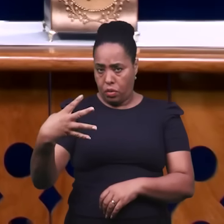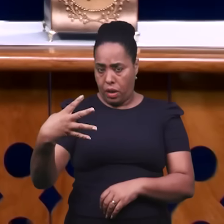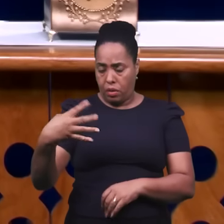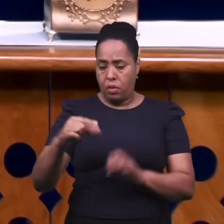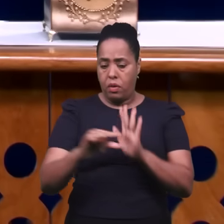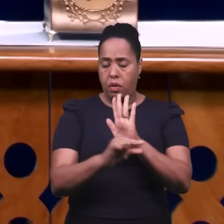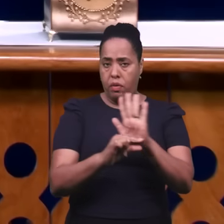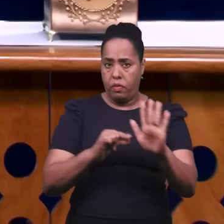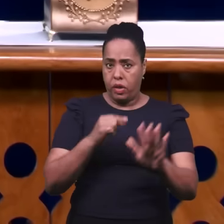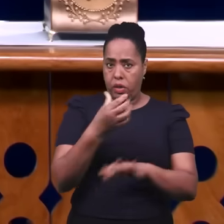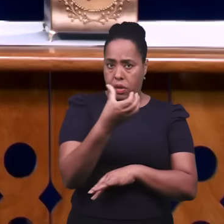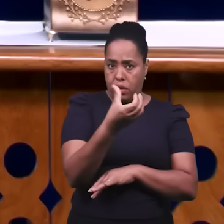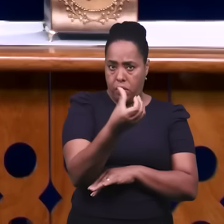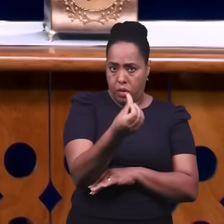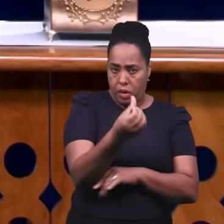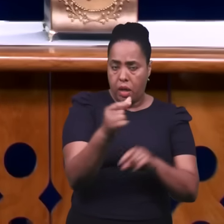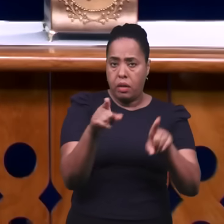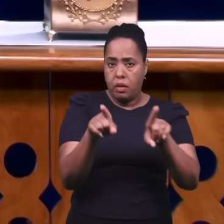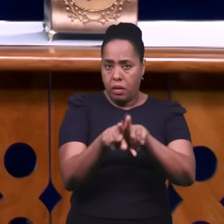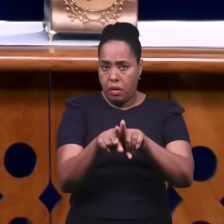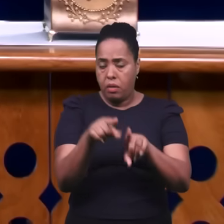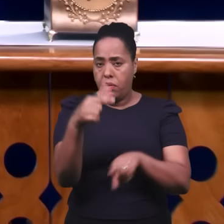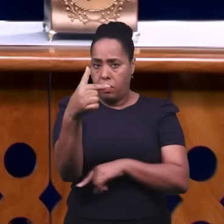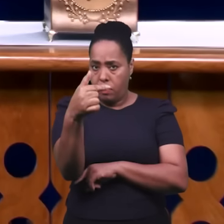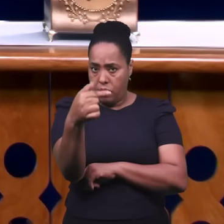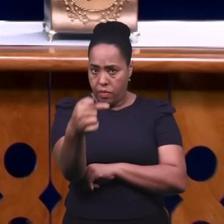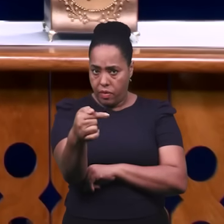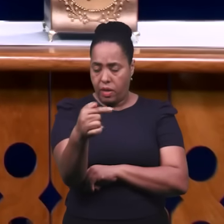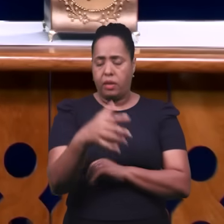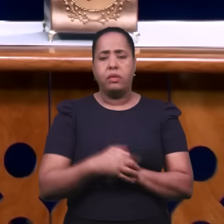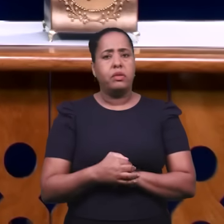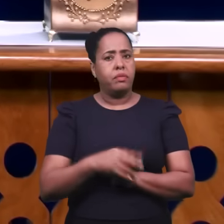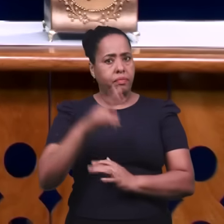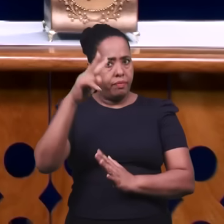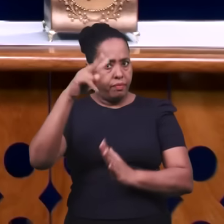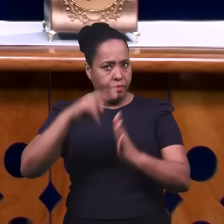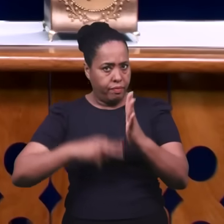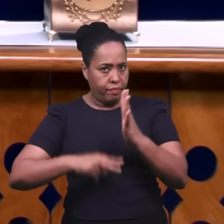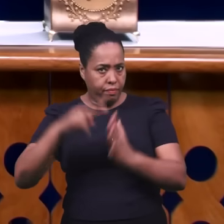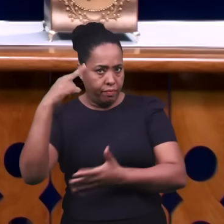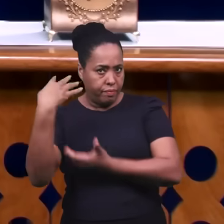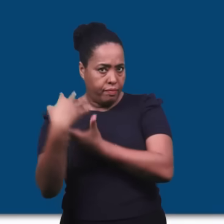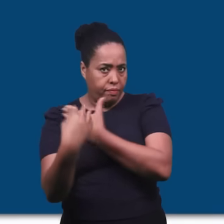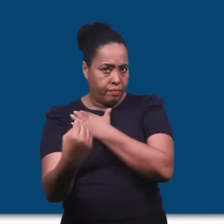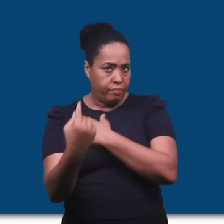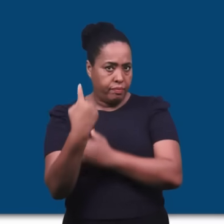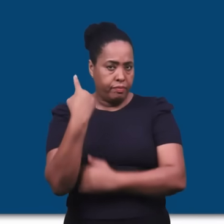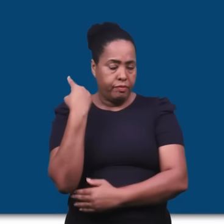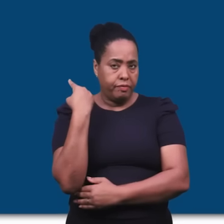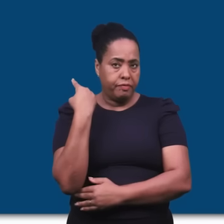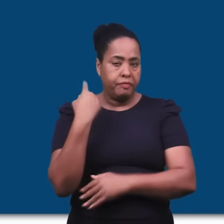6 e o versículo 7. Vamos ler então em glorificação ao Senhor.